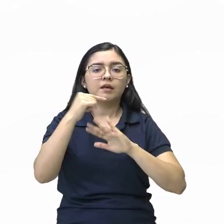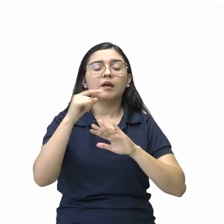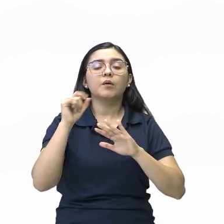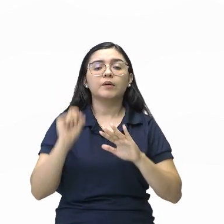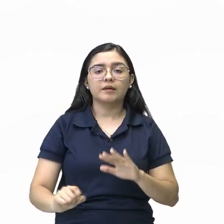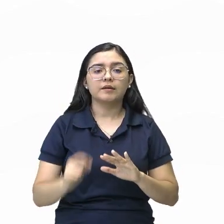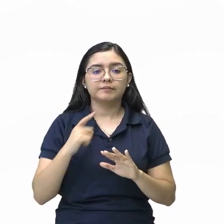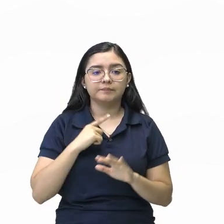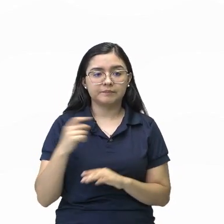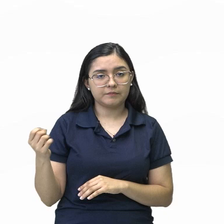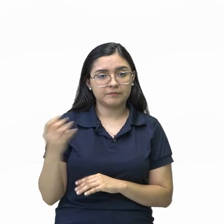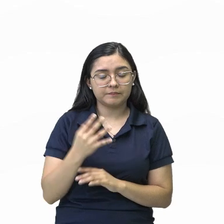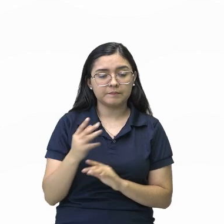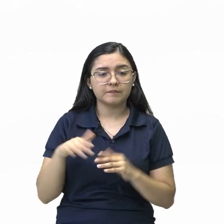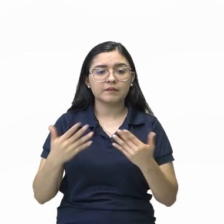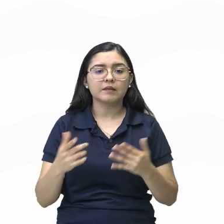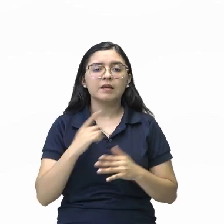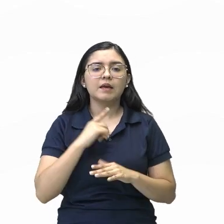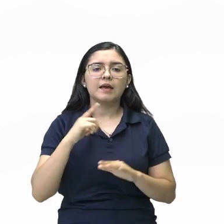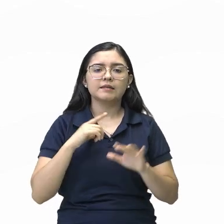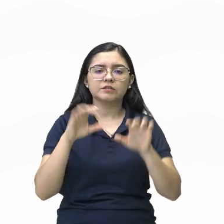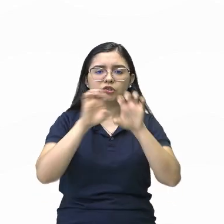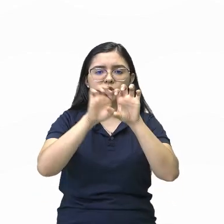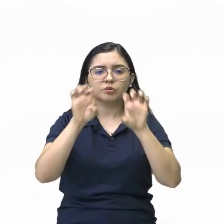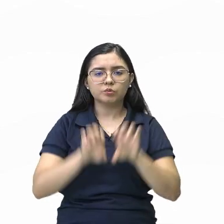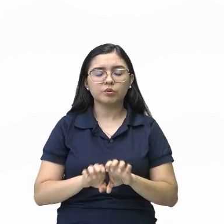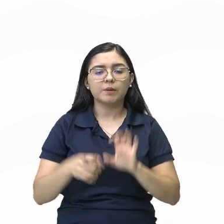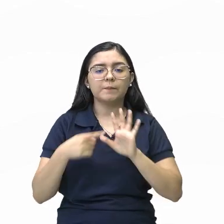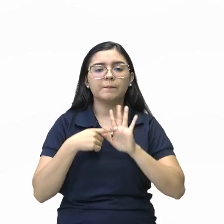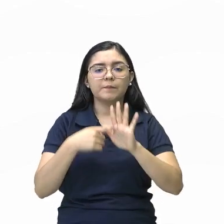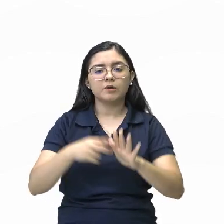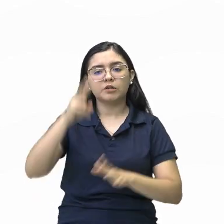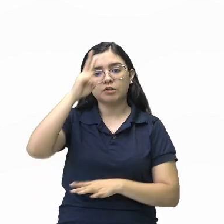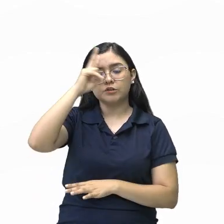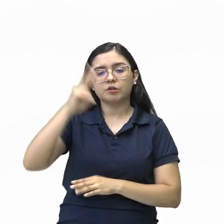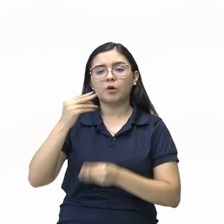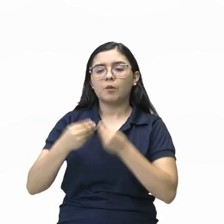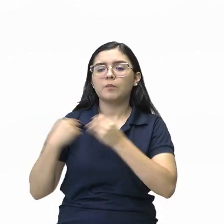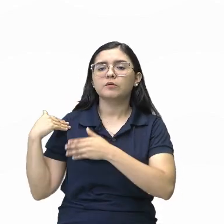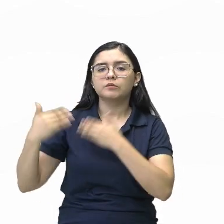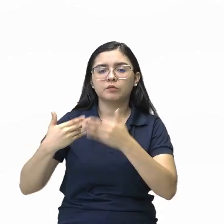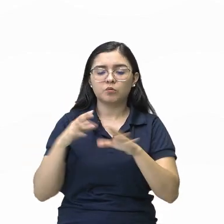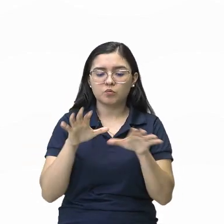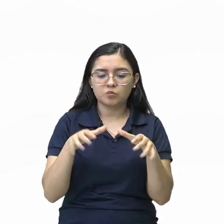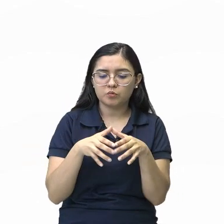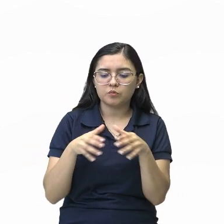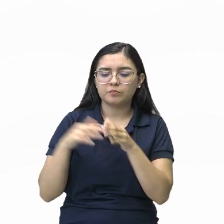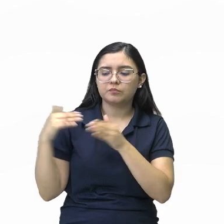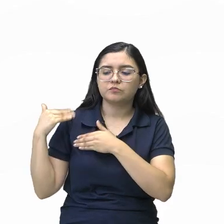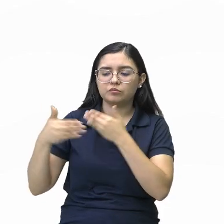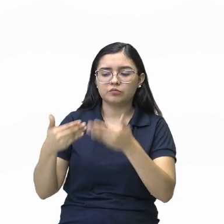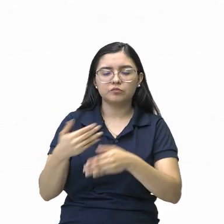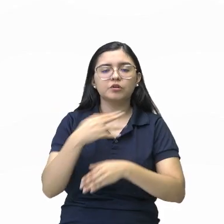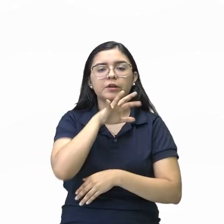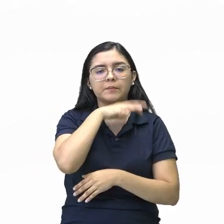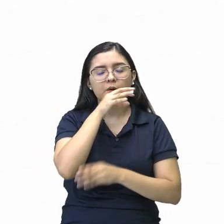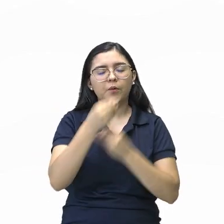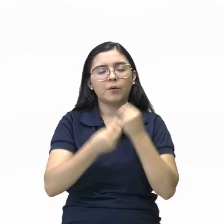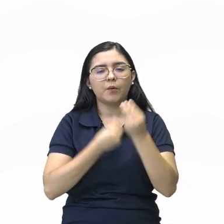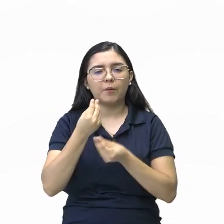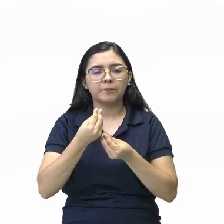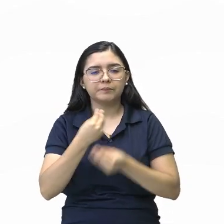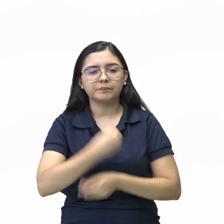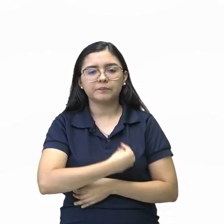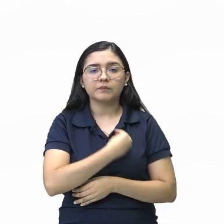espécie. Essas árvores, né, mostram a história evolutiva de um grupo, mostrando como os